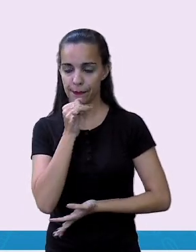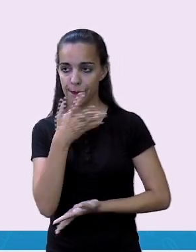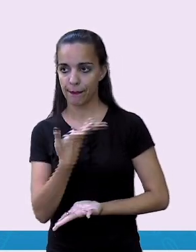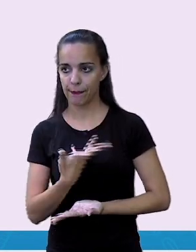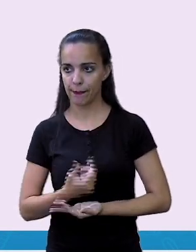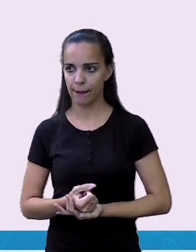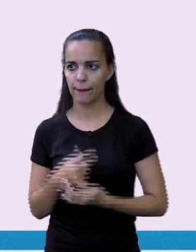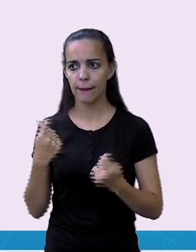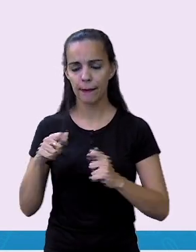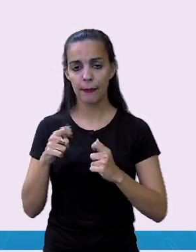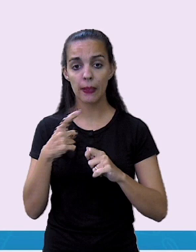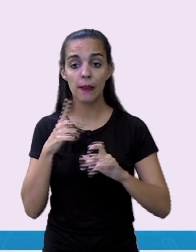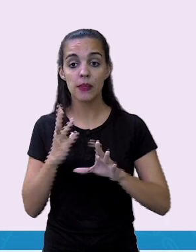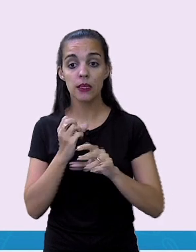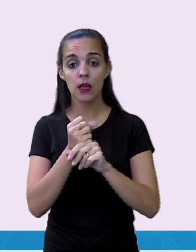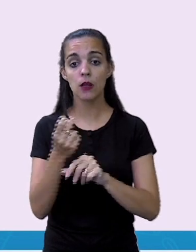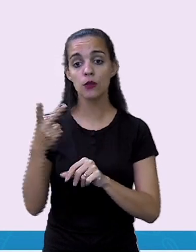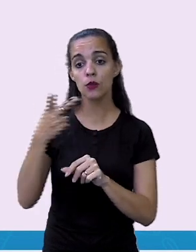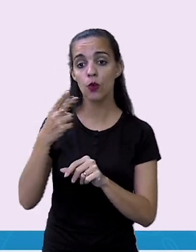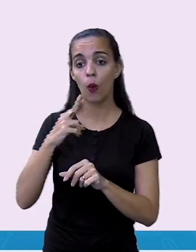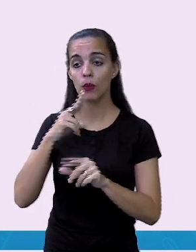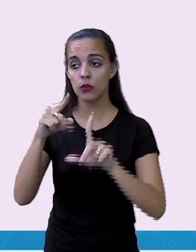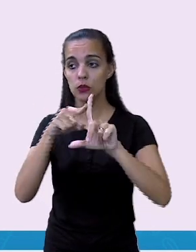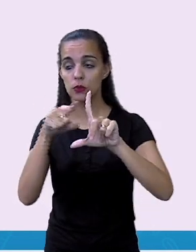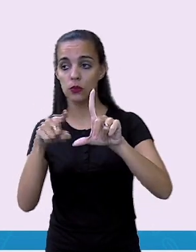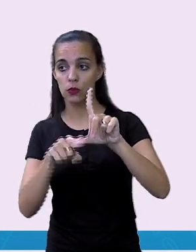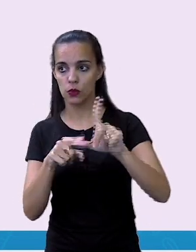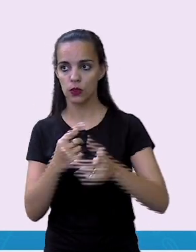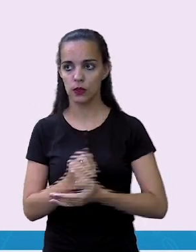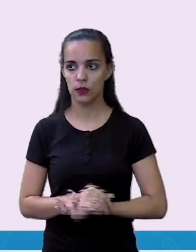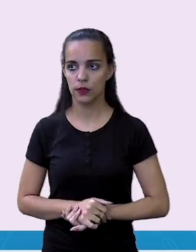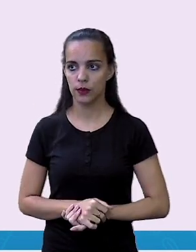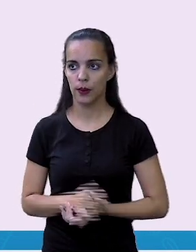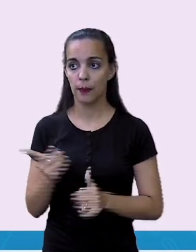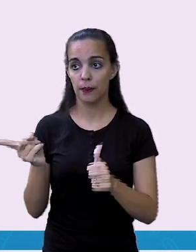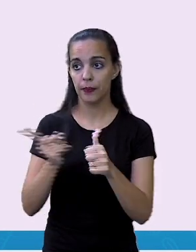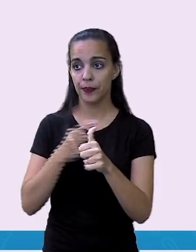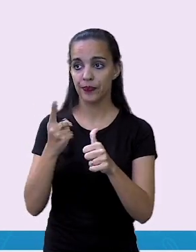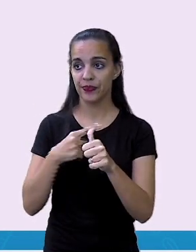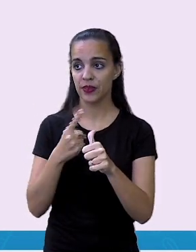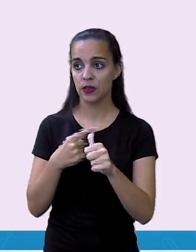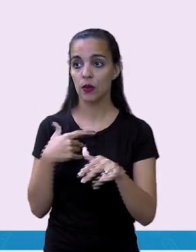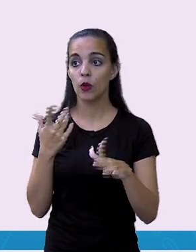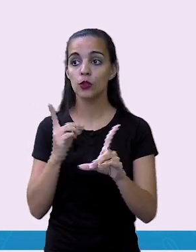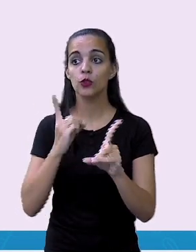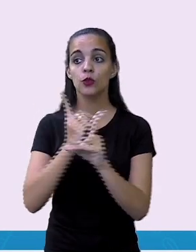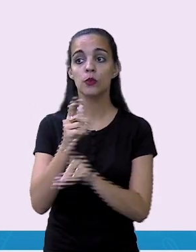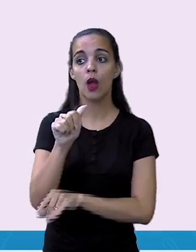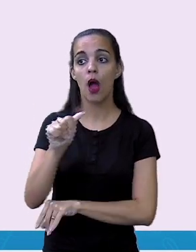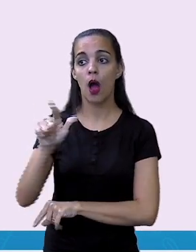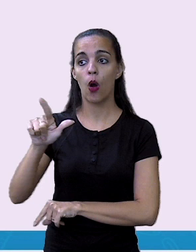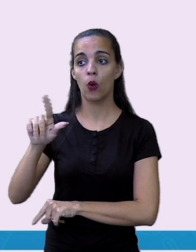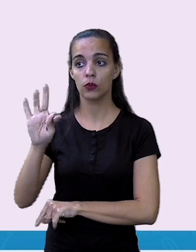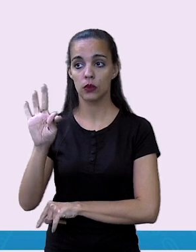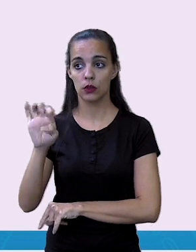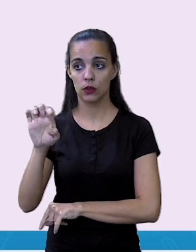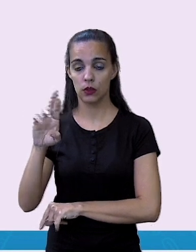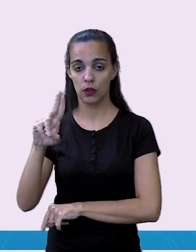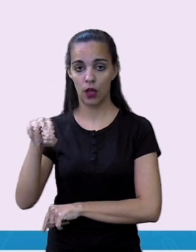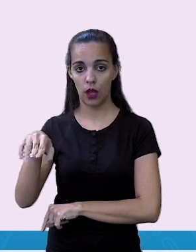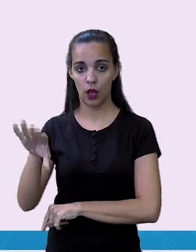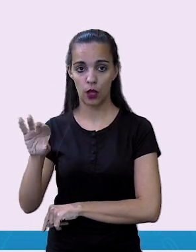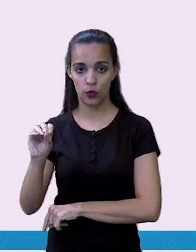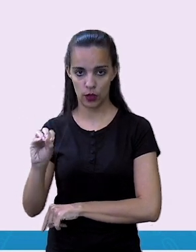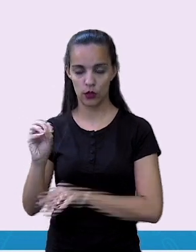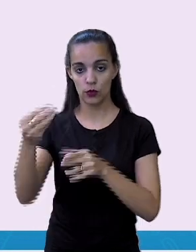soma das medidas desses ângulos. Então, nós vamos ter, primeiro, os ângulos são